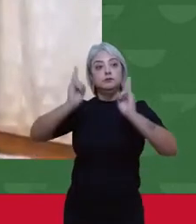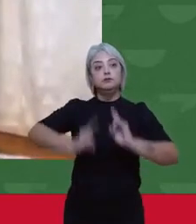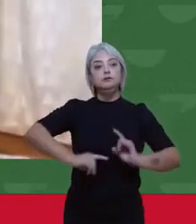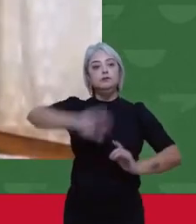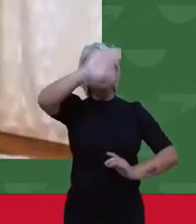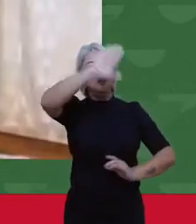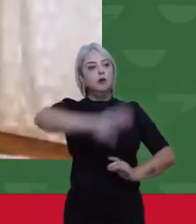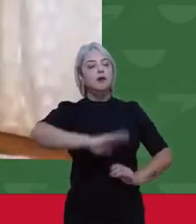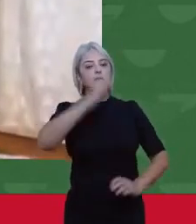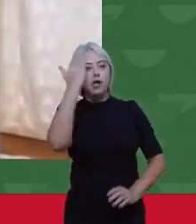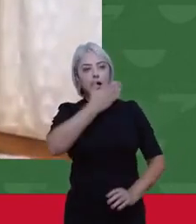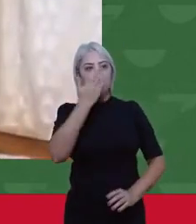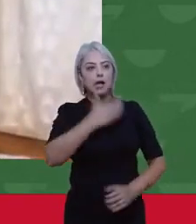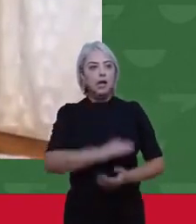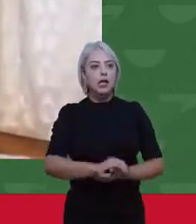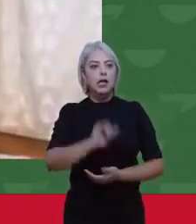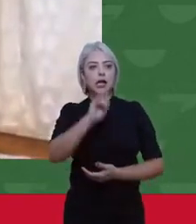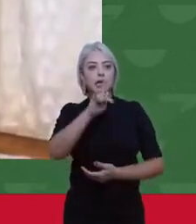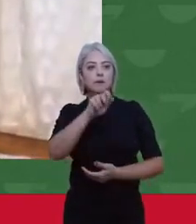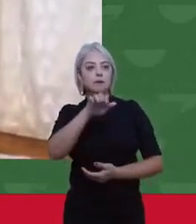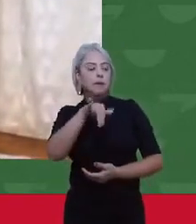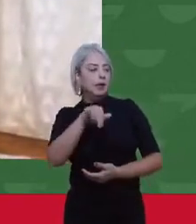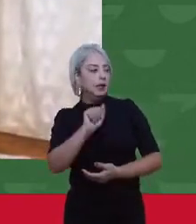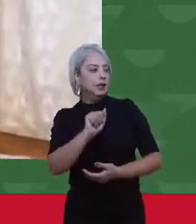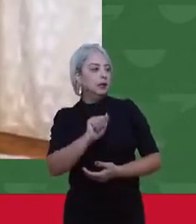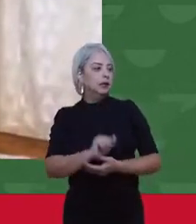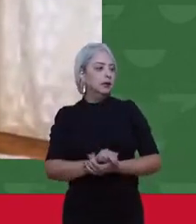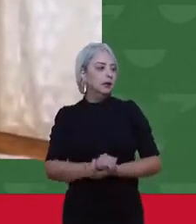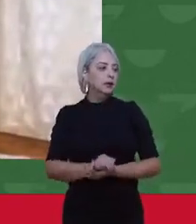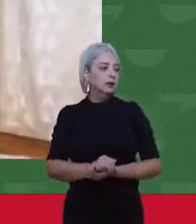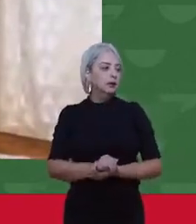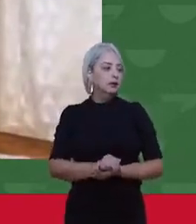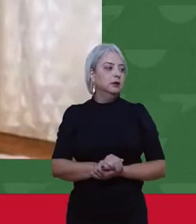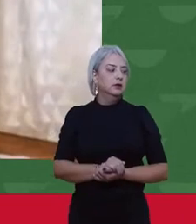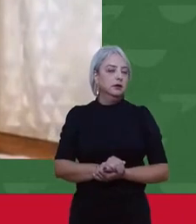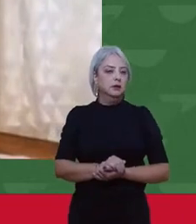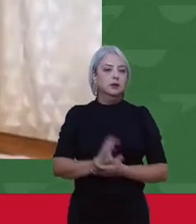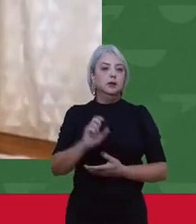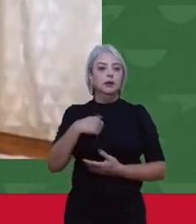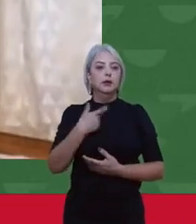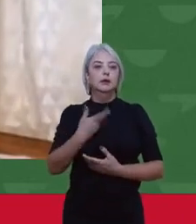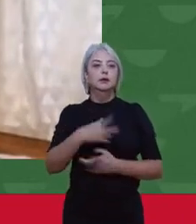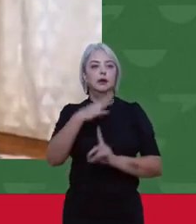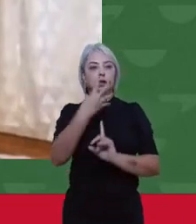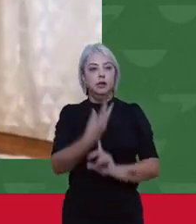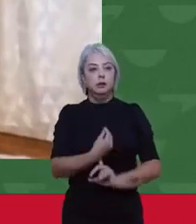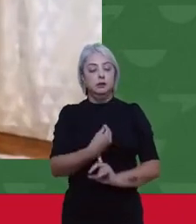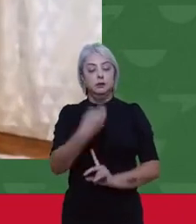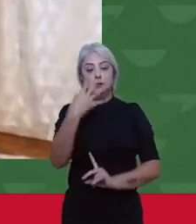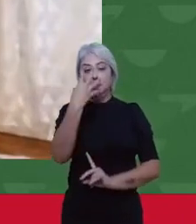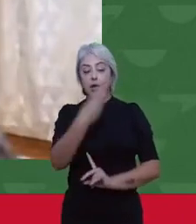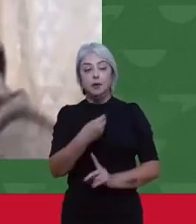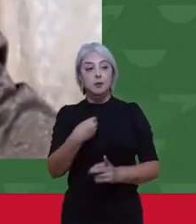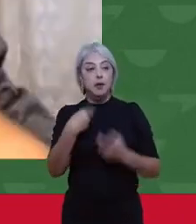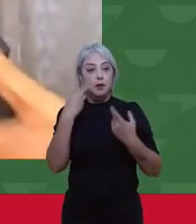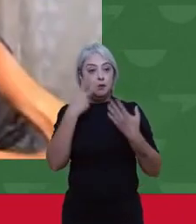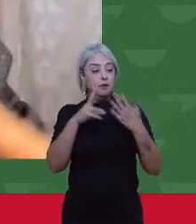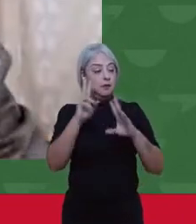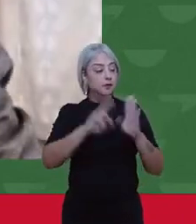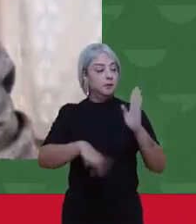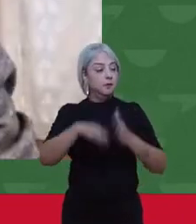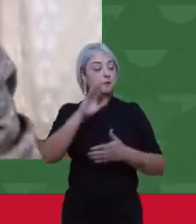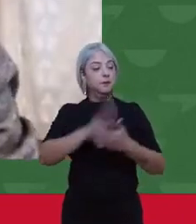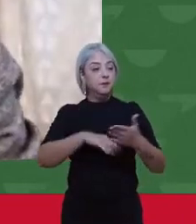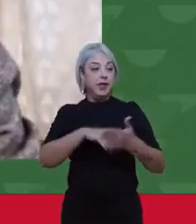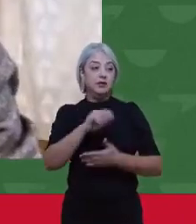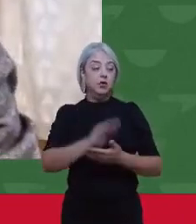fachada cega, que se chama empena, né? As empenas. E Pagu, que é uma artista visual, e a Fernanda Bueno, que é artista plástica também, eles fizeram